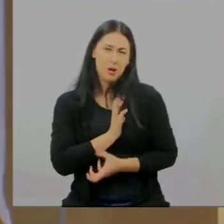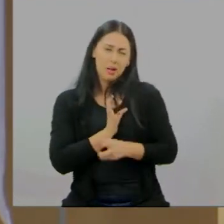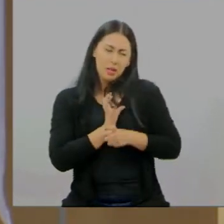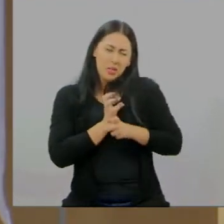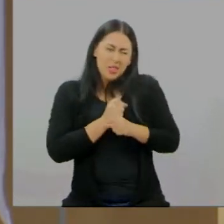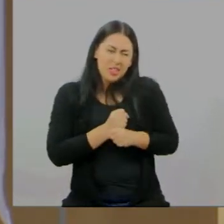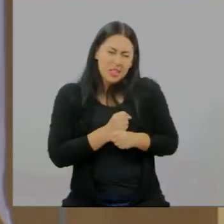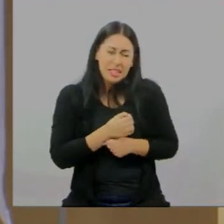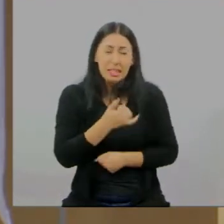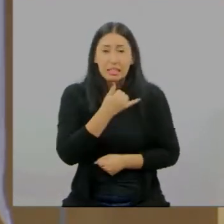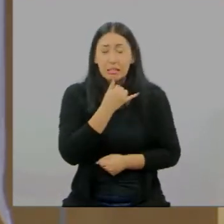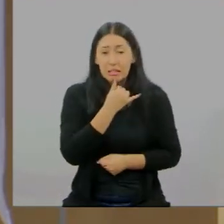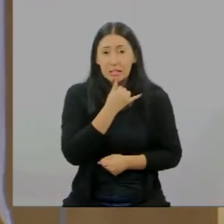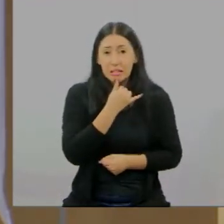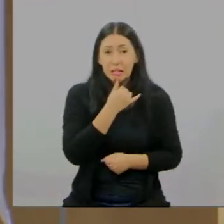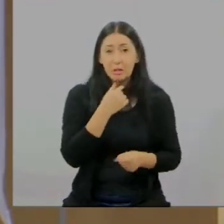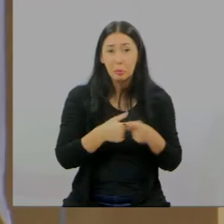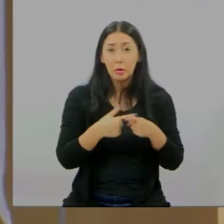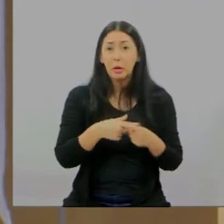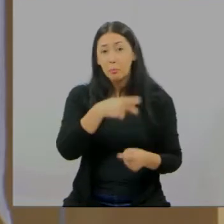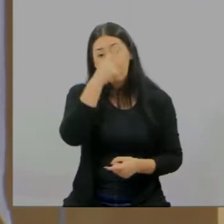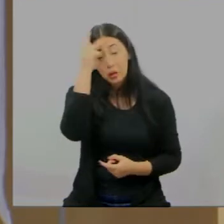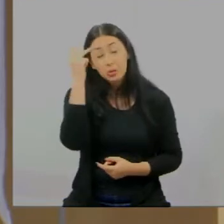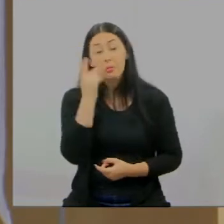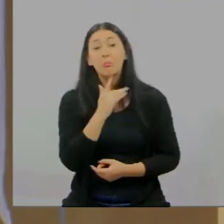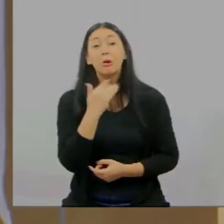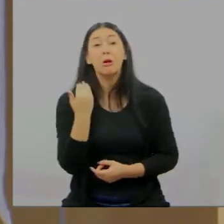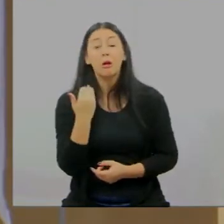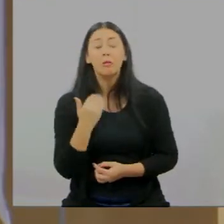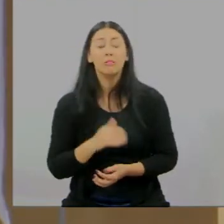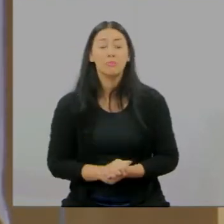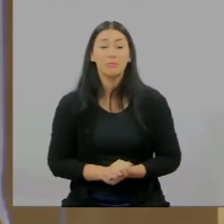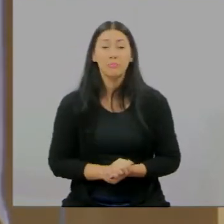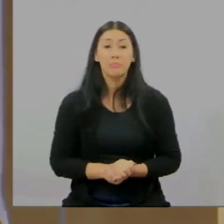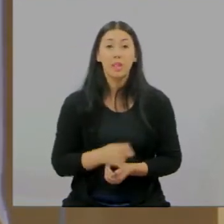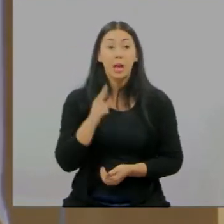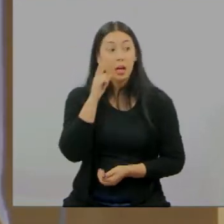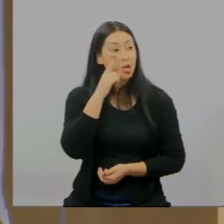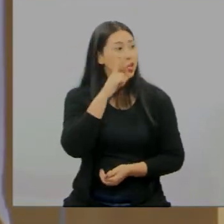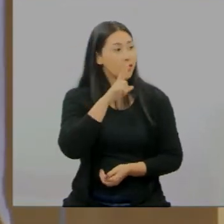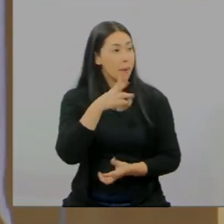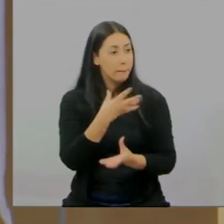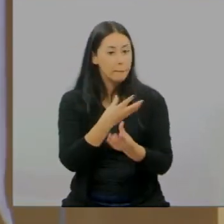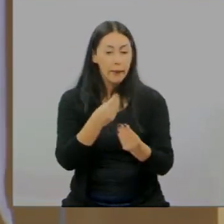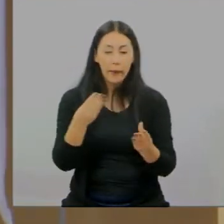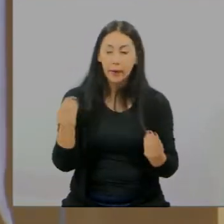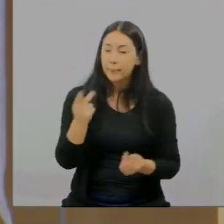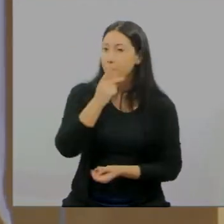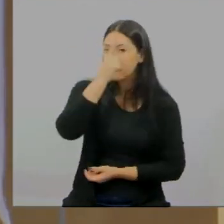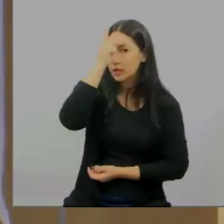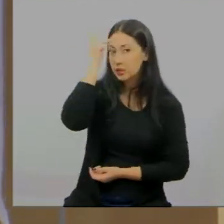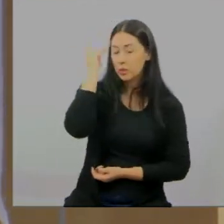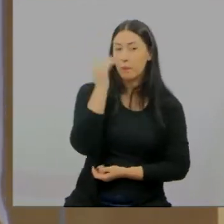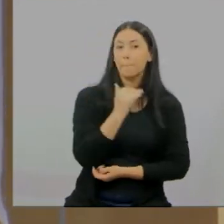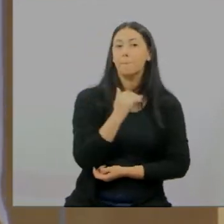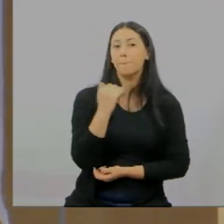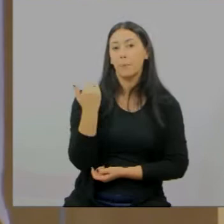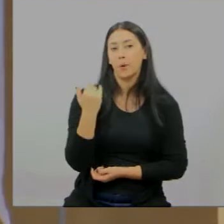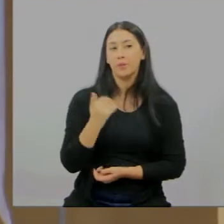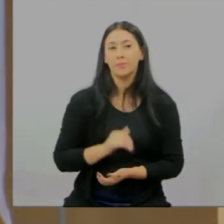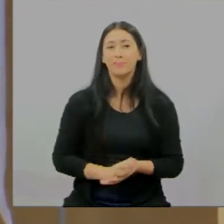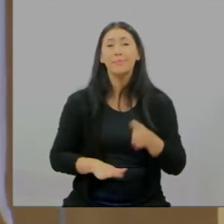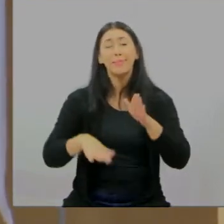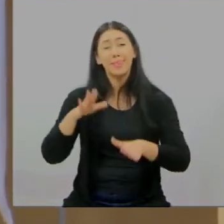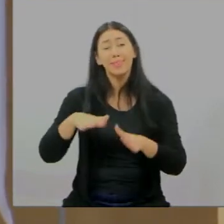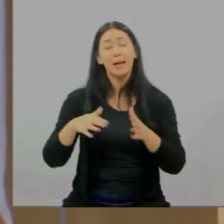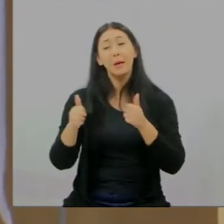né, porque cada dia nós estamos vendo aí o aumento de vítimas do Covid, e muitas vezes é próximo